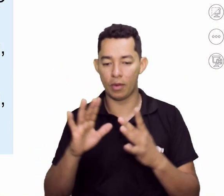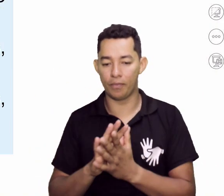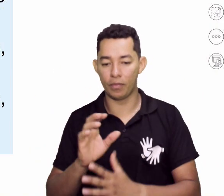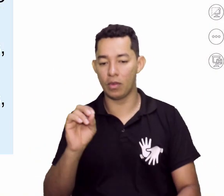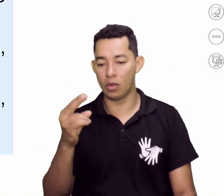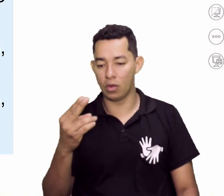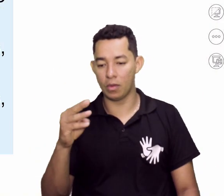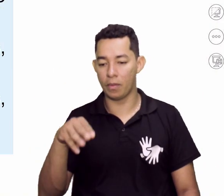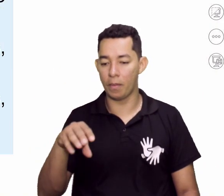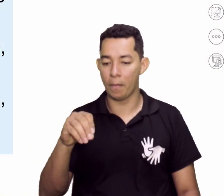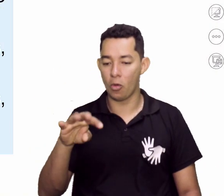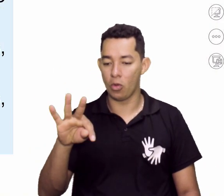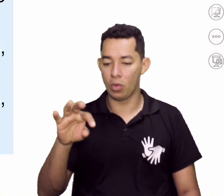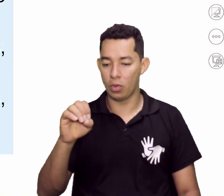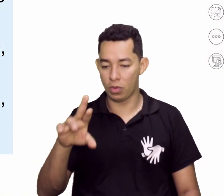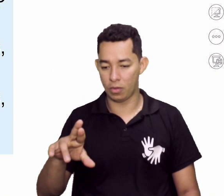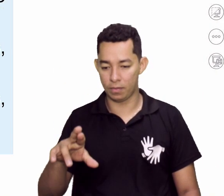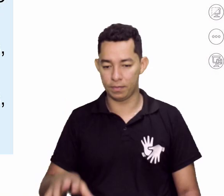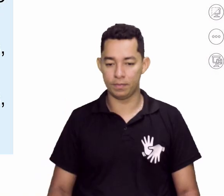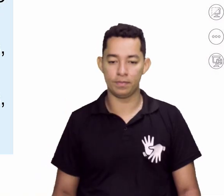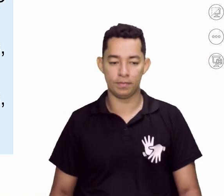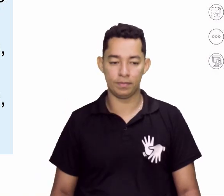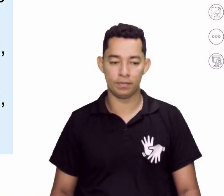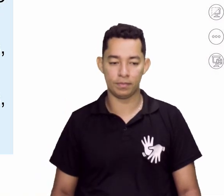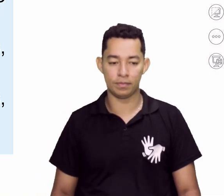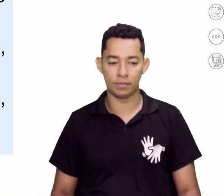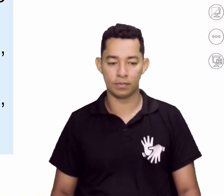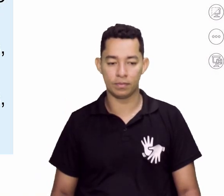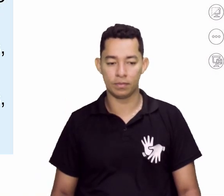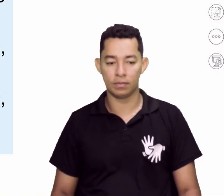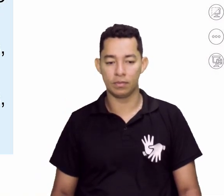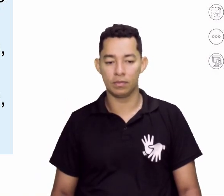ou motoras, né? Então, os recursos: